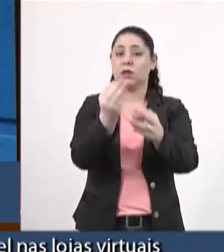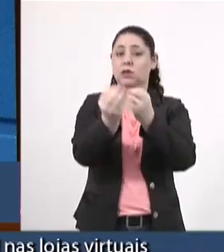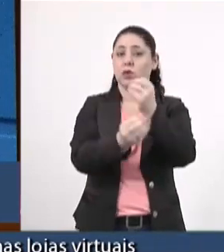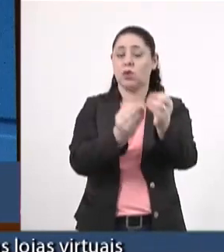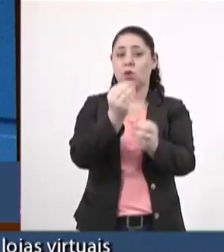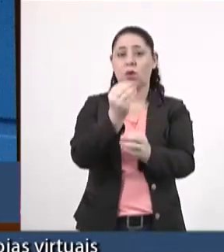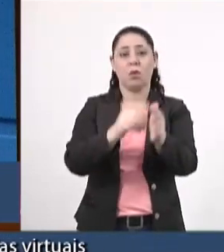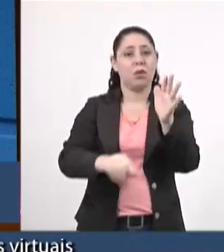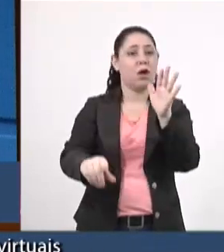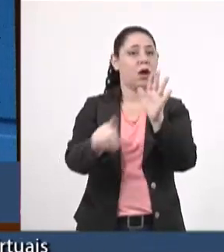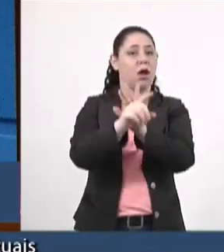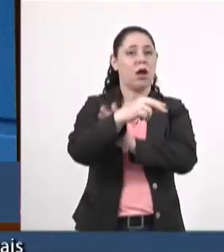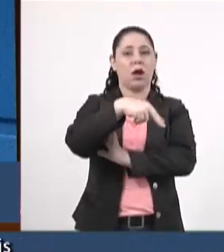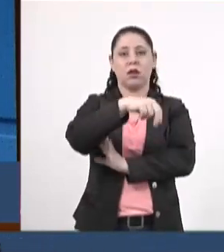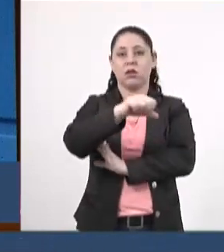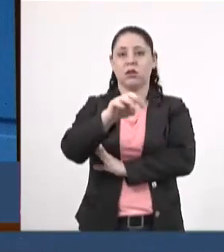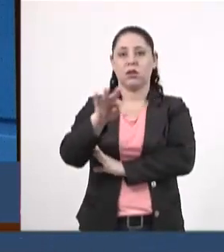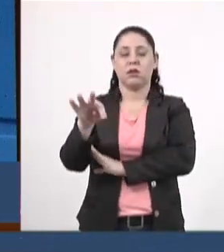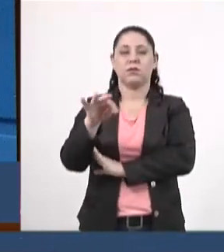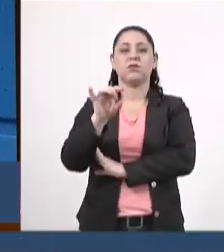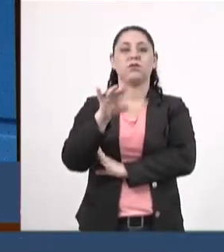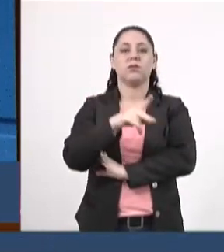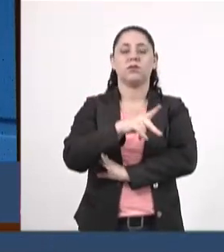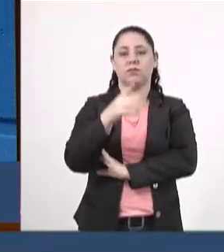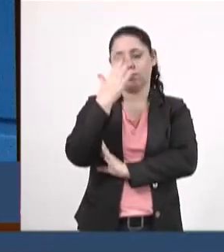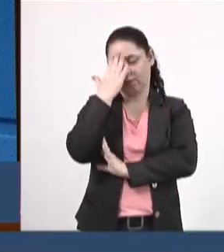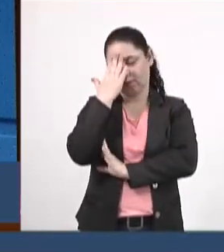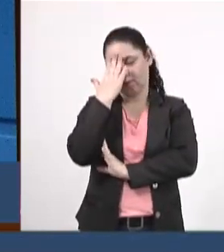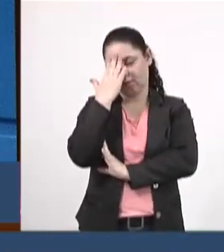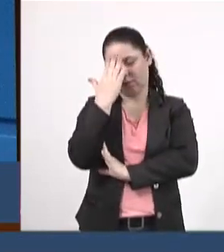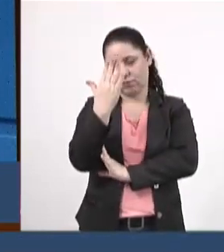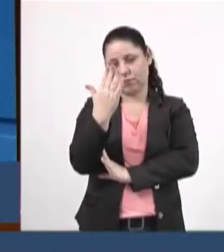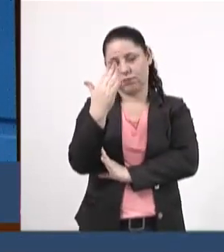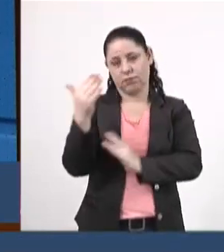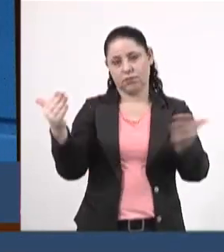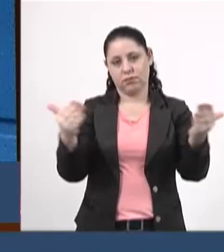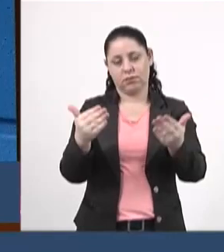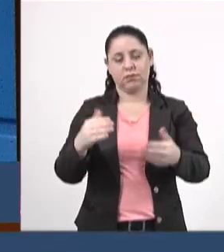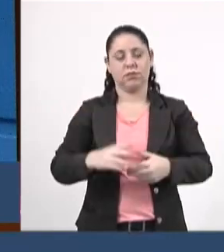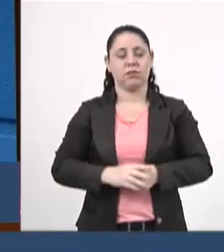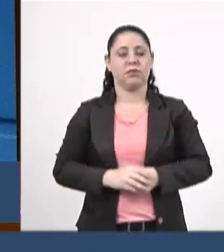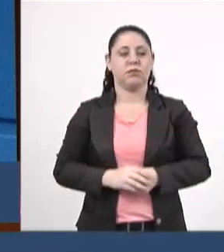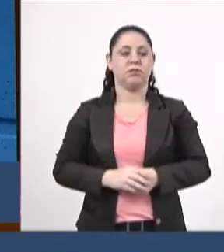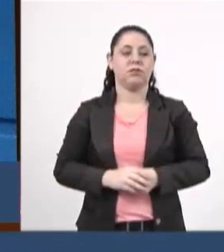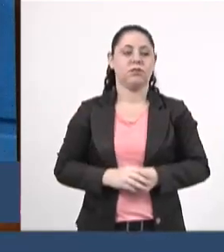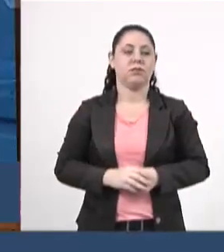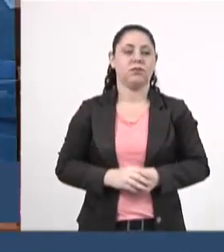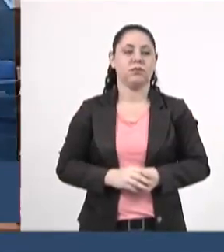prevista pela ANTT. Era isso, senhor presidente, a minha colocação nesta manhã. Muito obrigado.